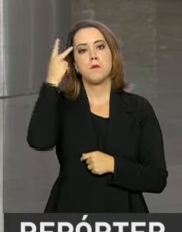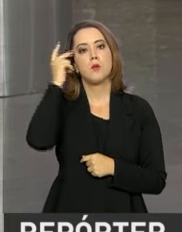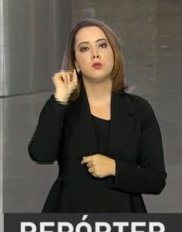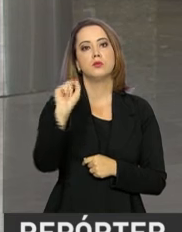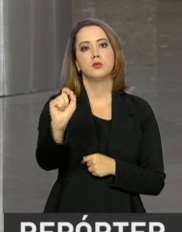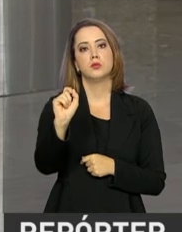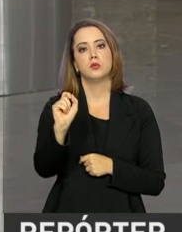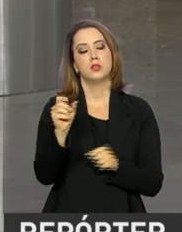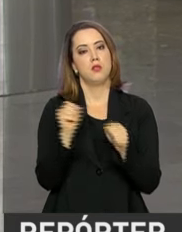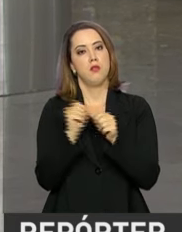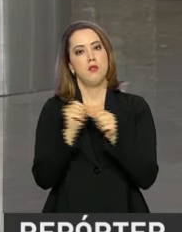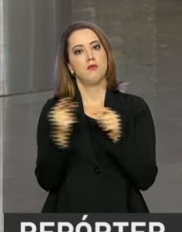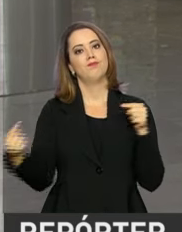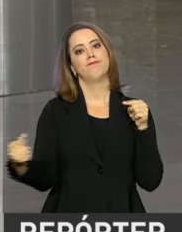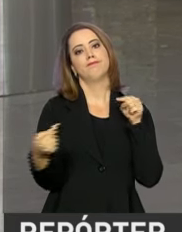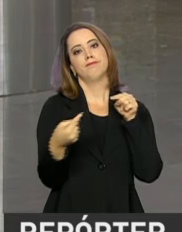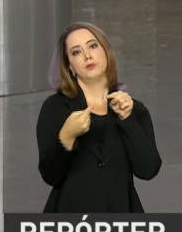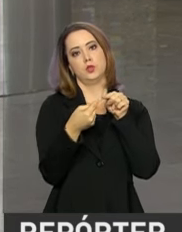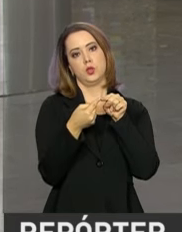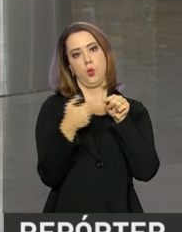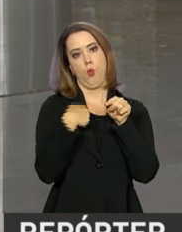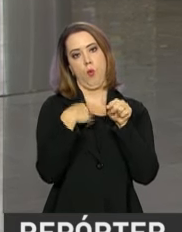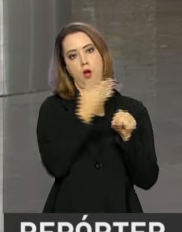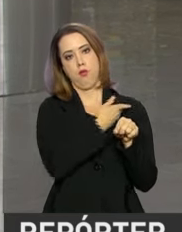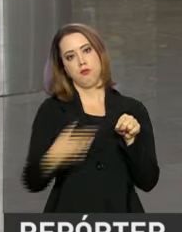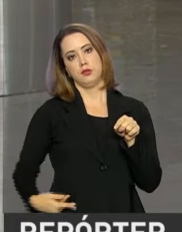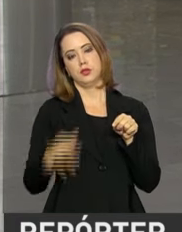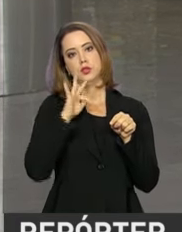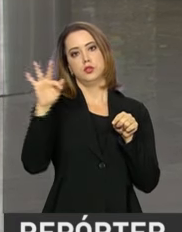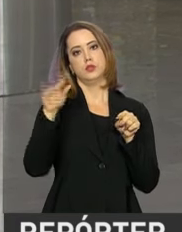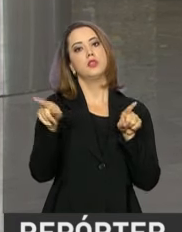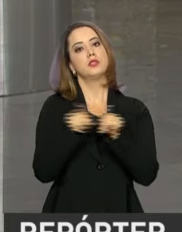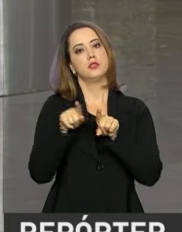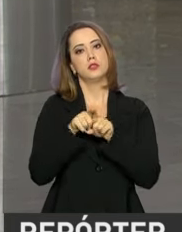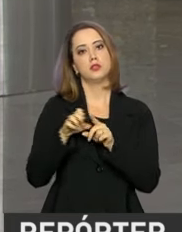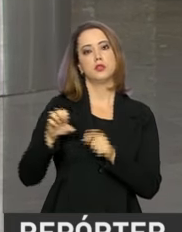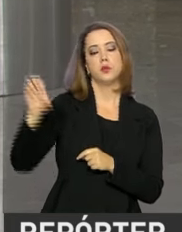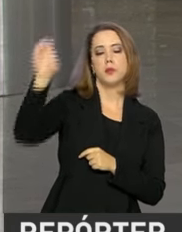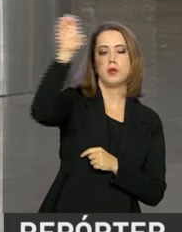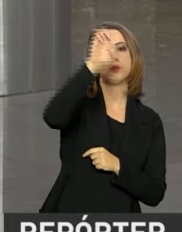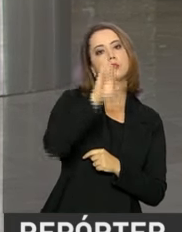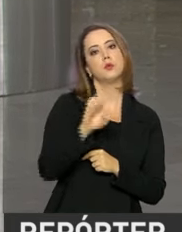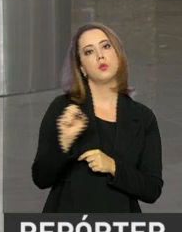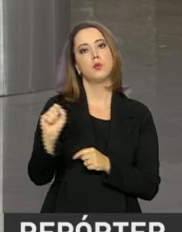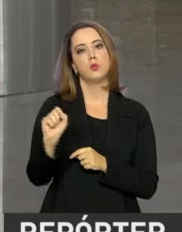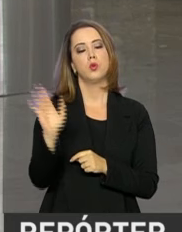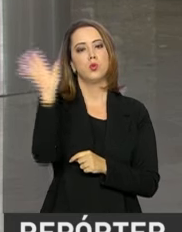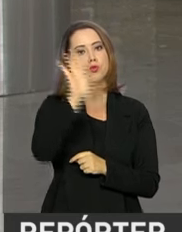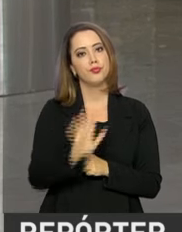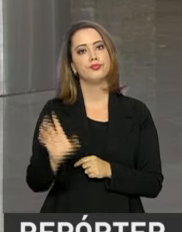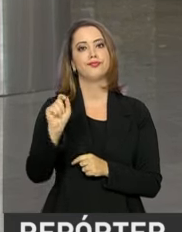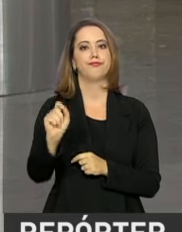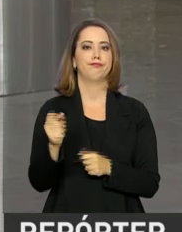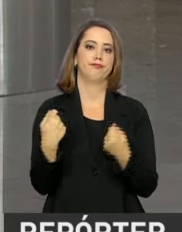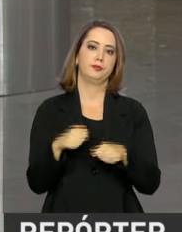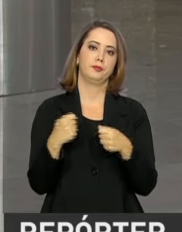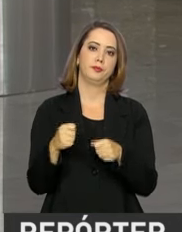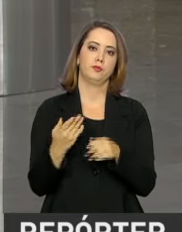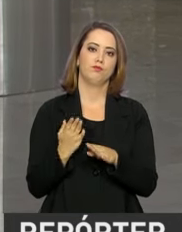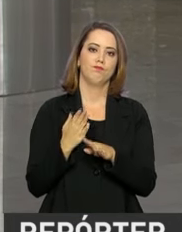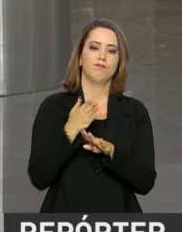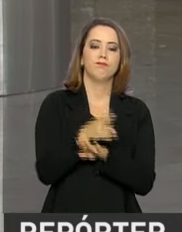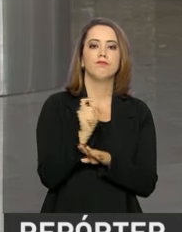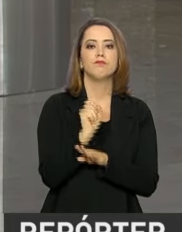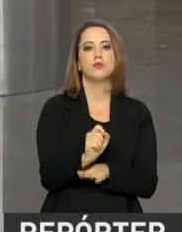chegar a um acordo que seja bom tanto para o governo federal e não perca a arrecadação, quanto para os estados para